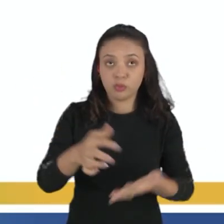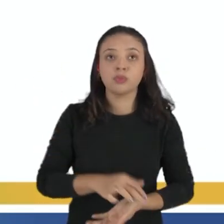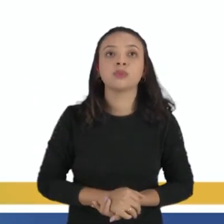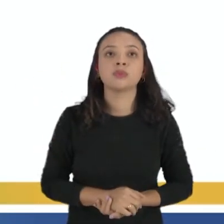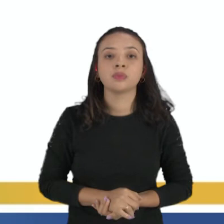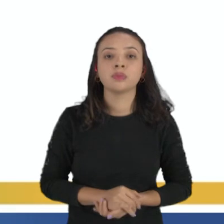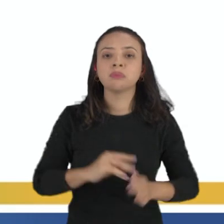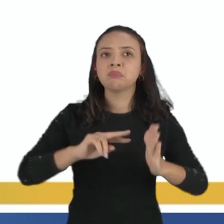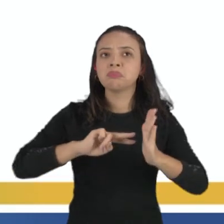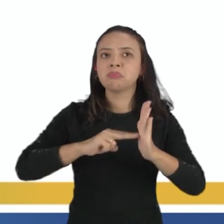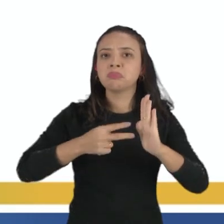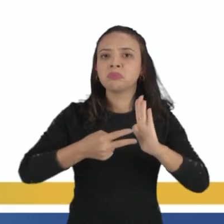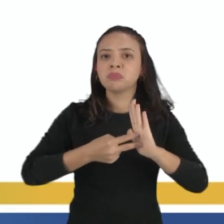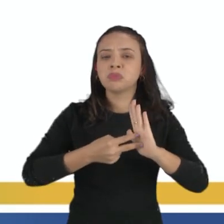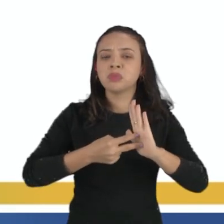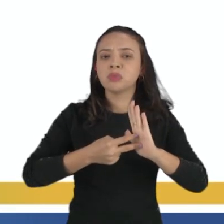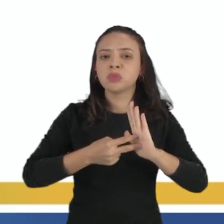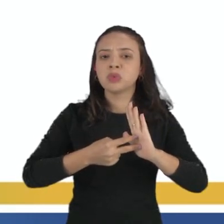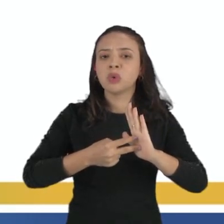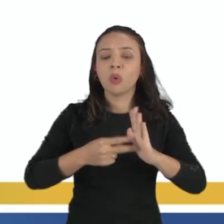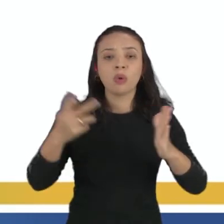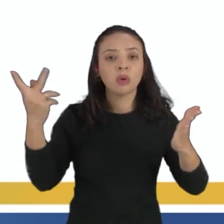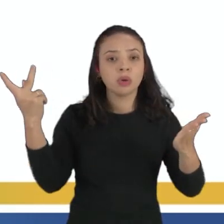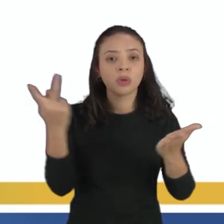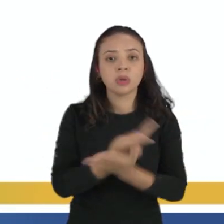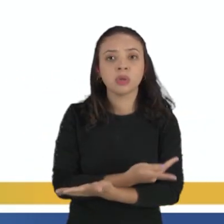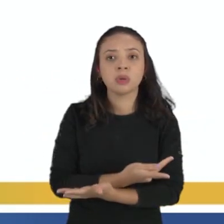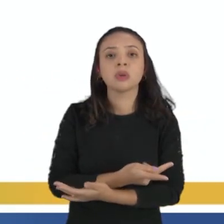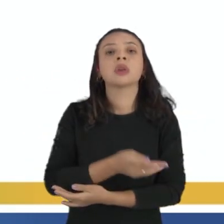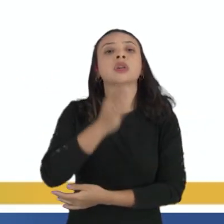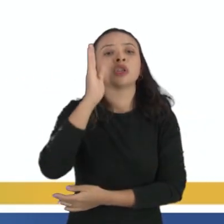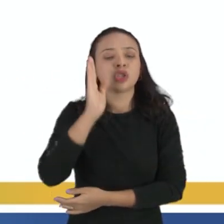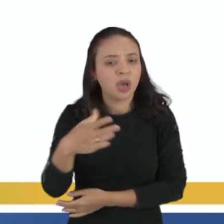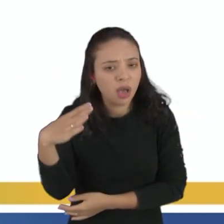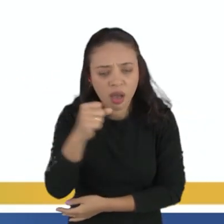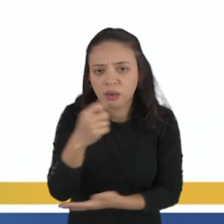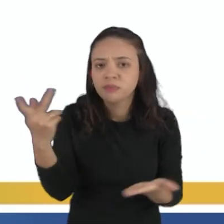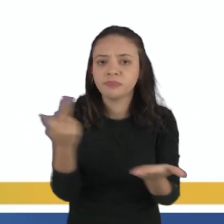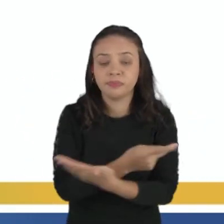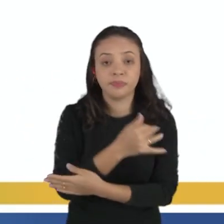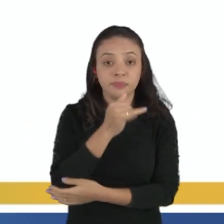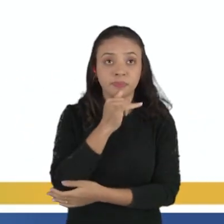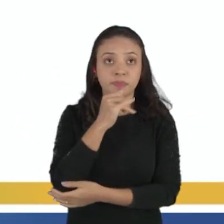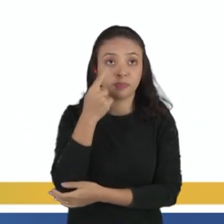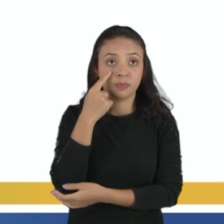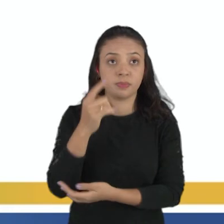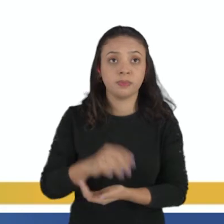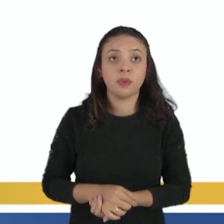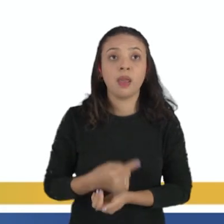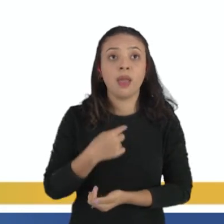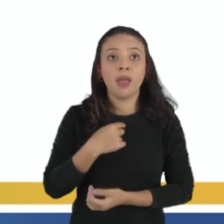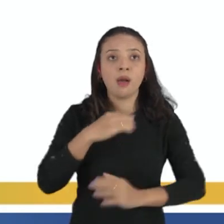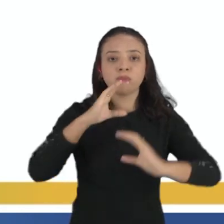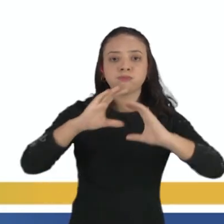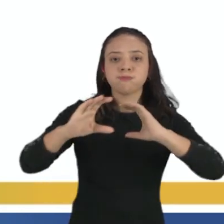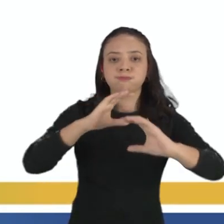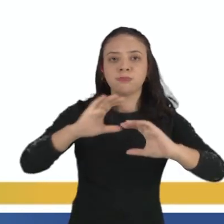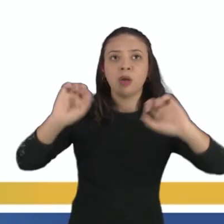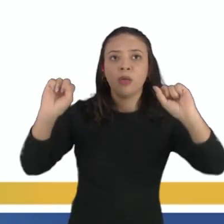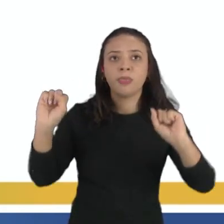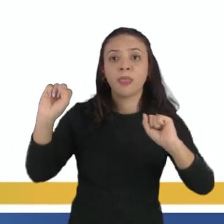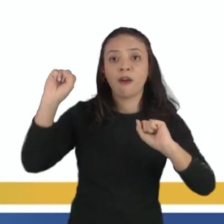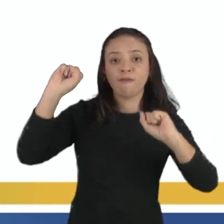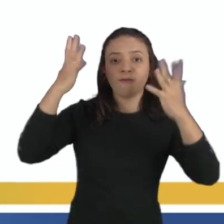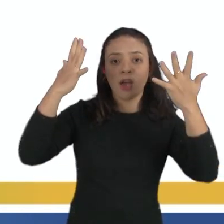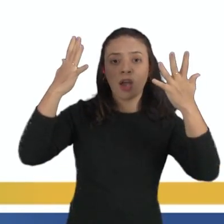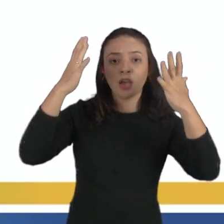presente, que significa uma ação que certamente irá ocorrer. Olhem o exemplo: eu cantarei no Festival